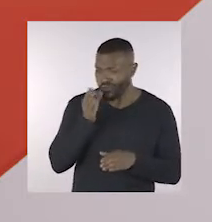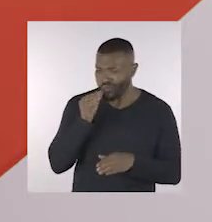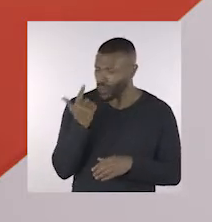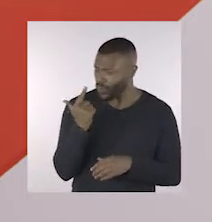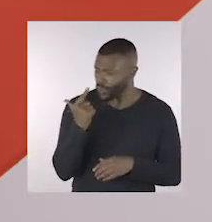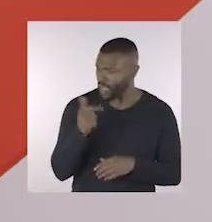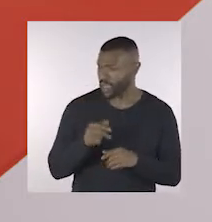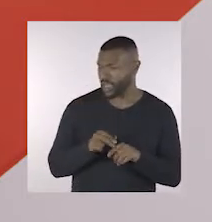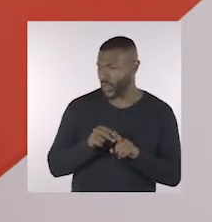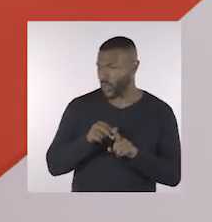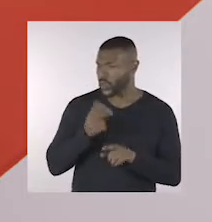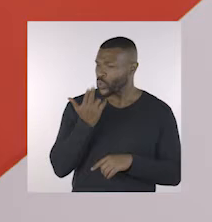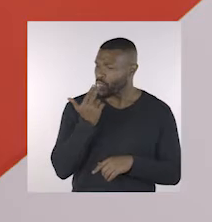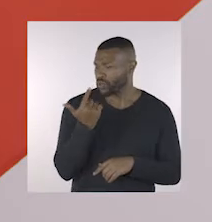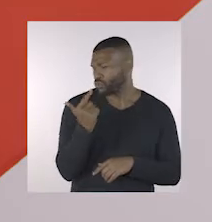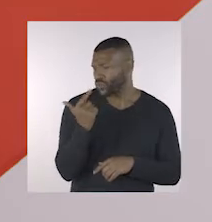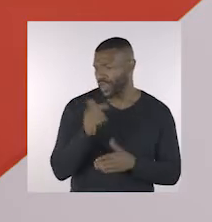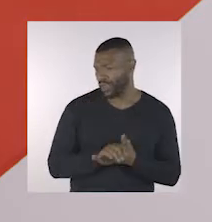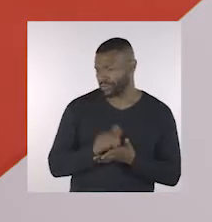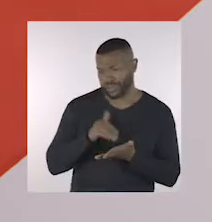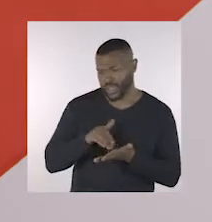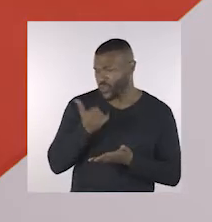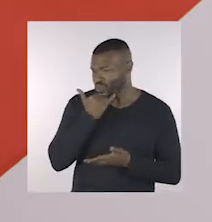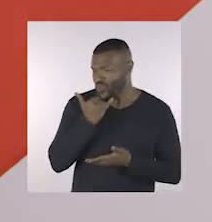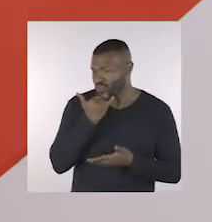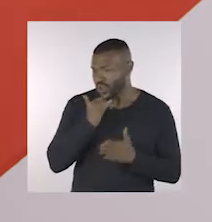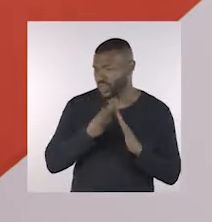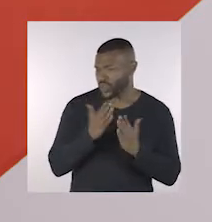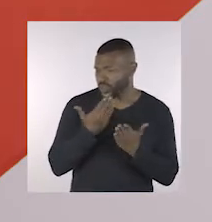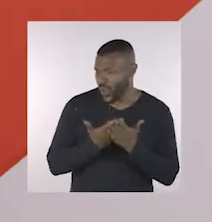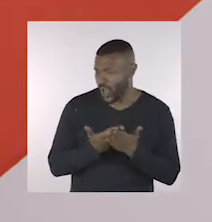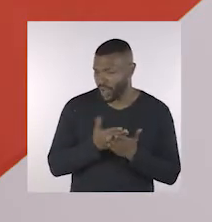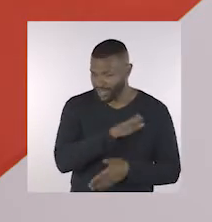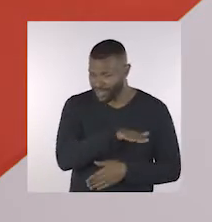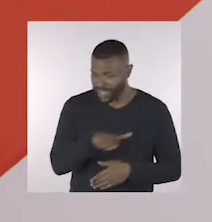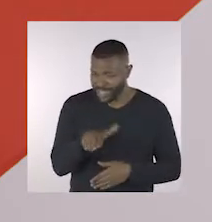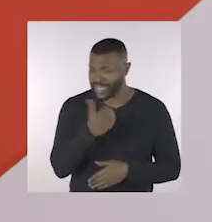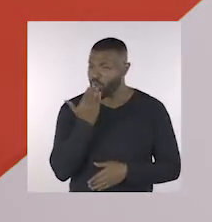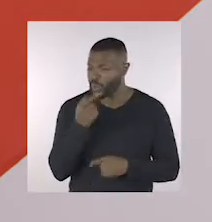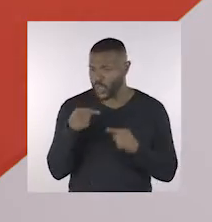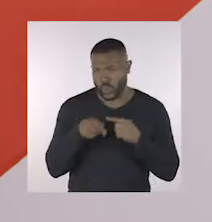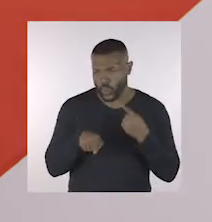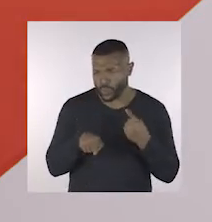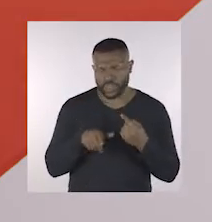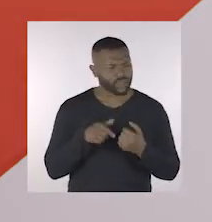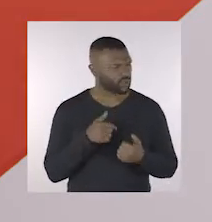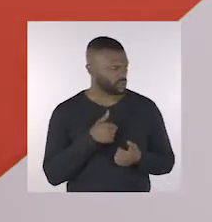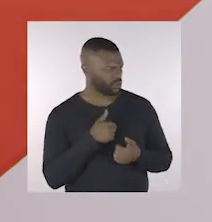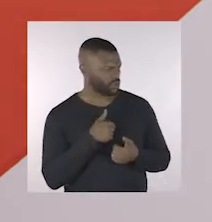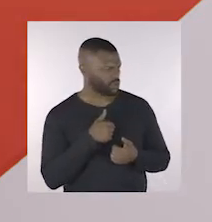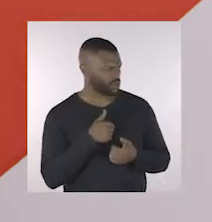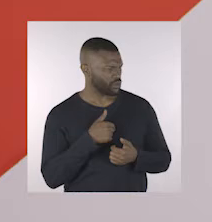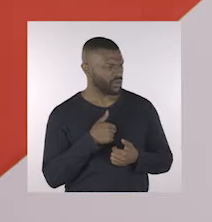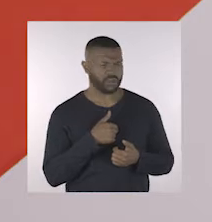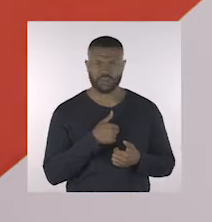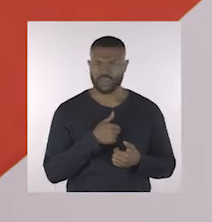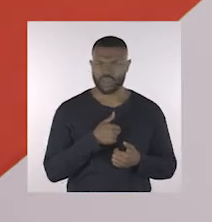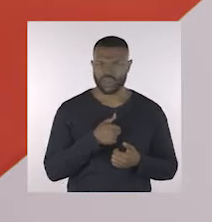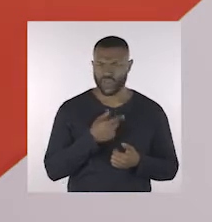merendeira secretária não tem nutricionista secretário escola não é lugar de criança comer e